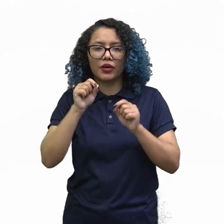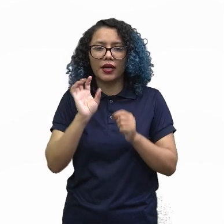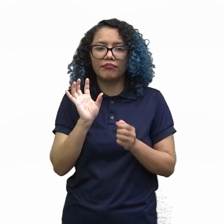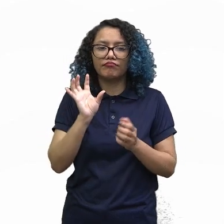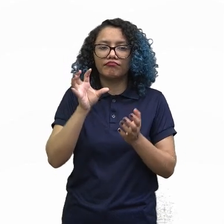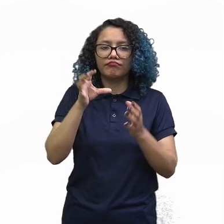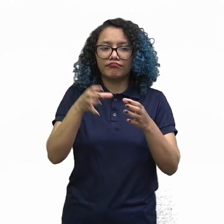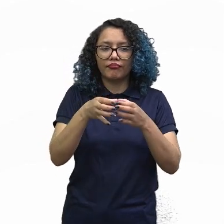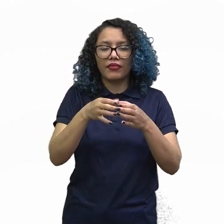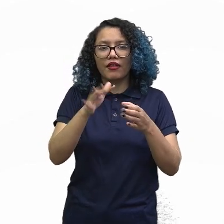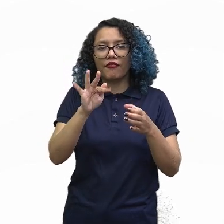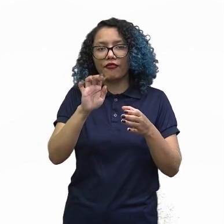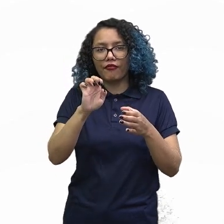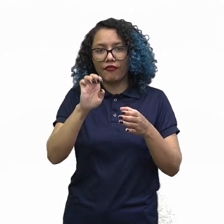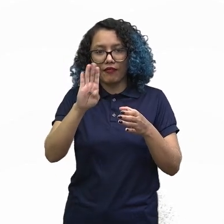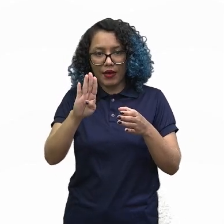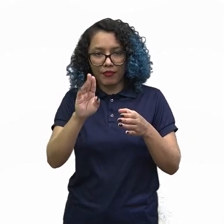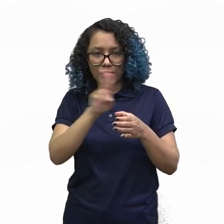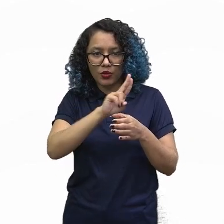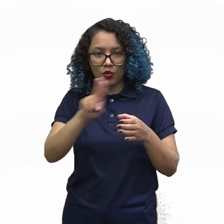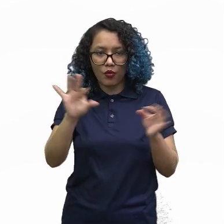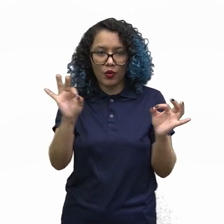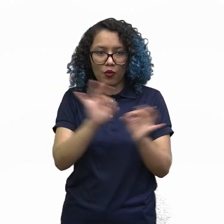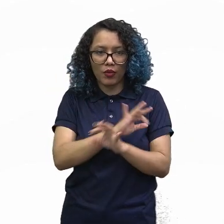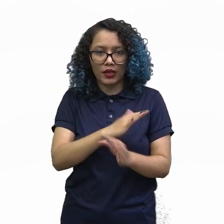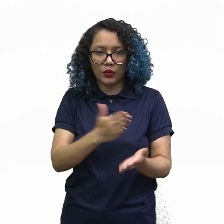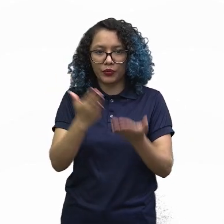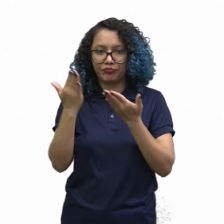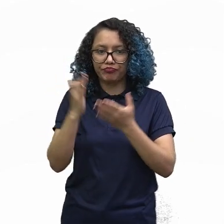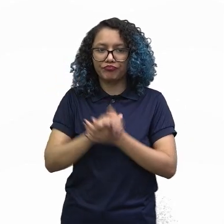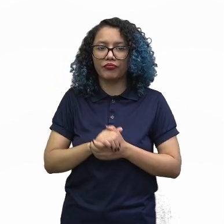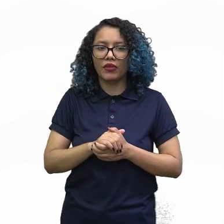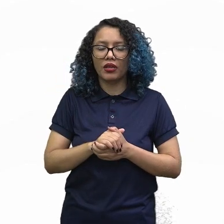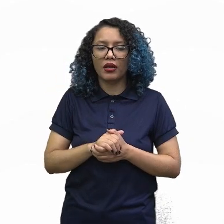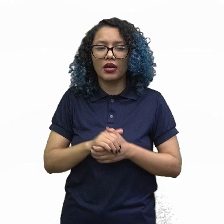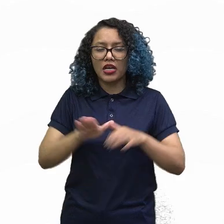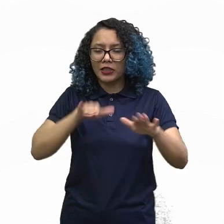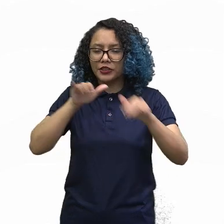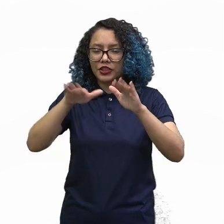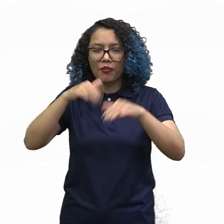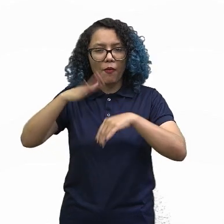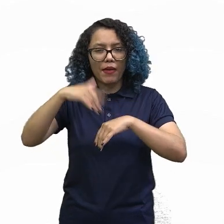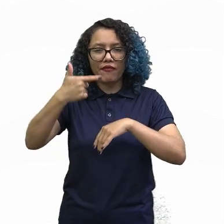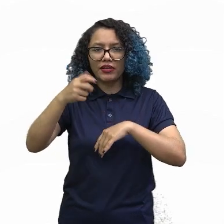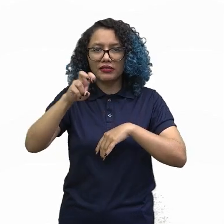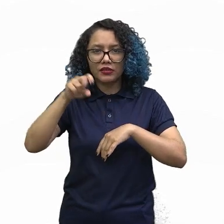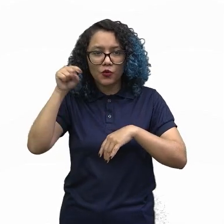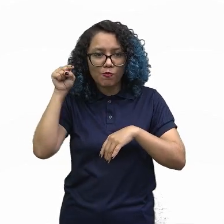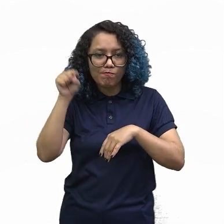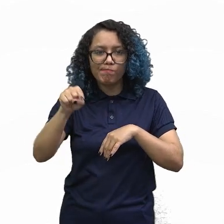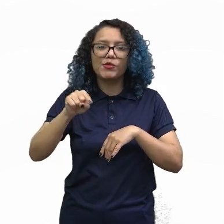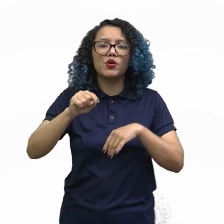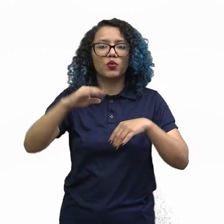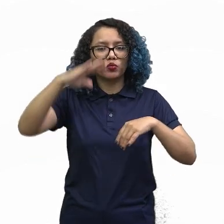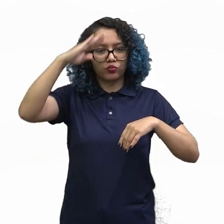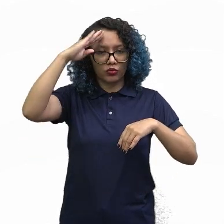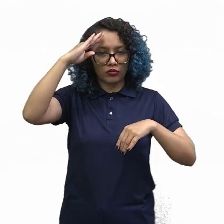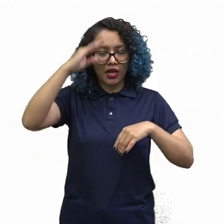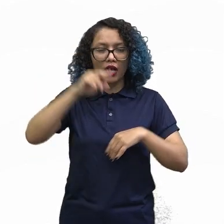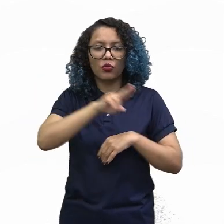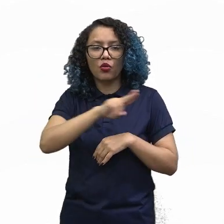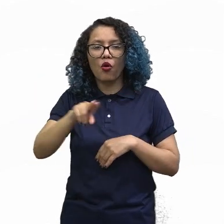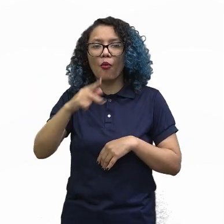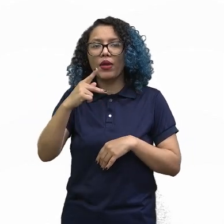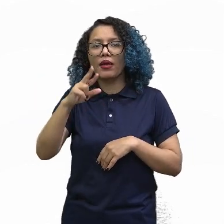Força Expedicionária Brasileira. Realizou a convocação de mais de 25 mil soldados, conhecido como os